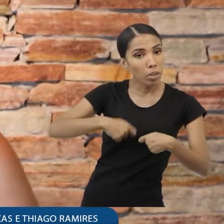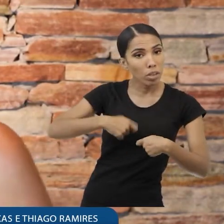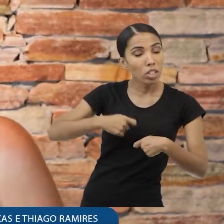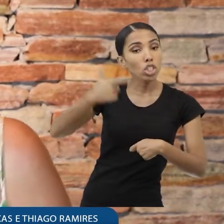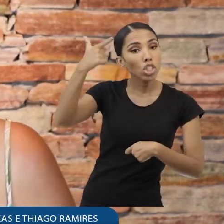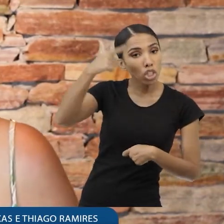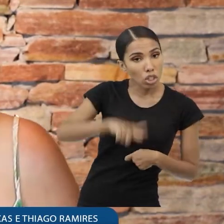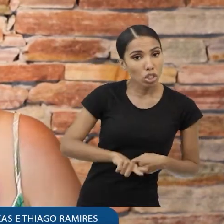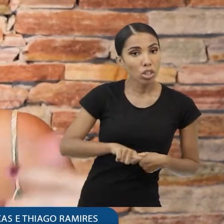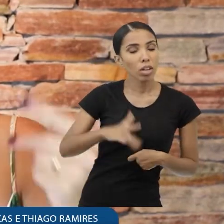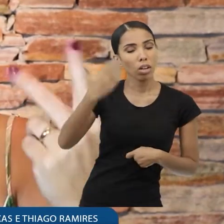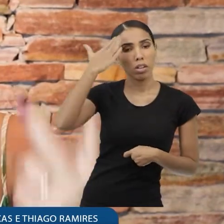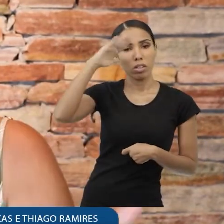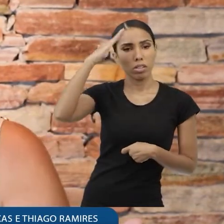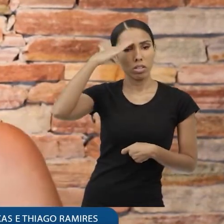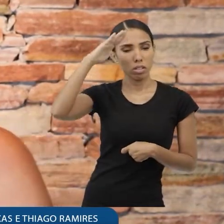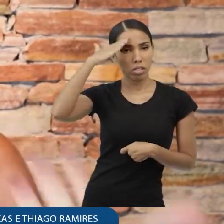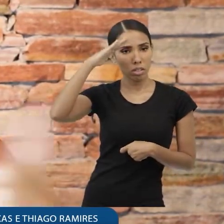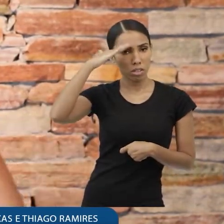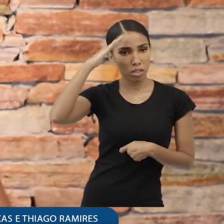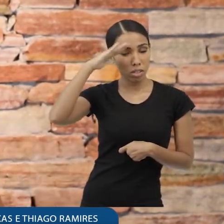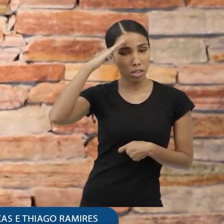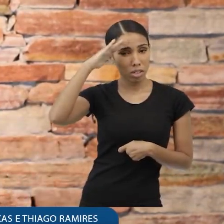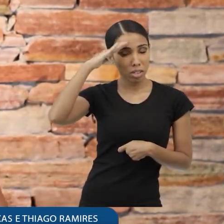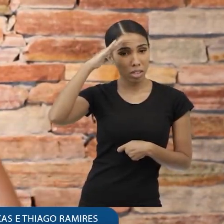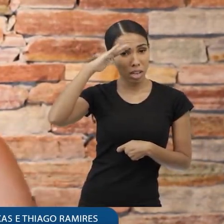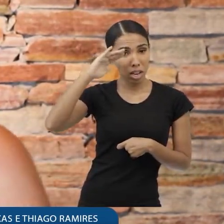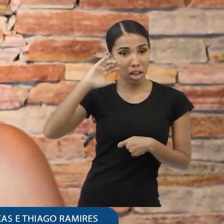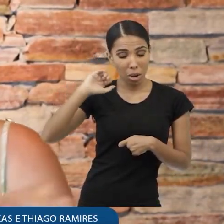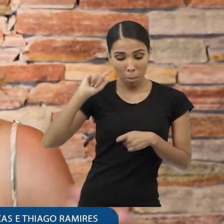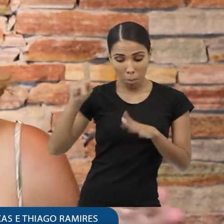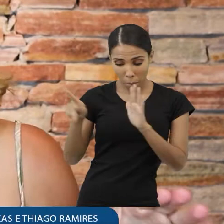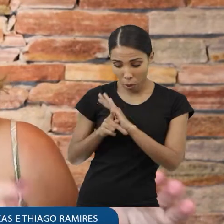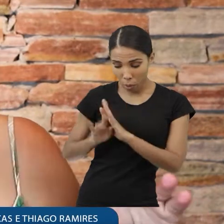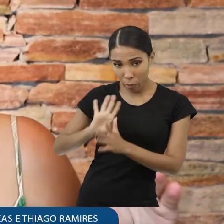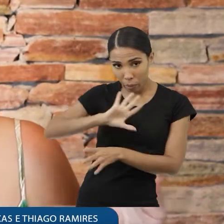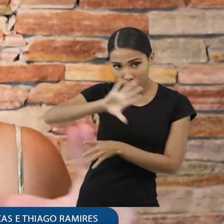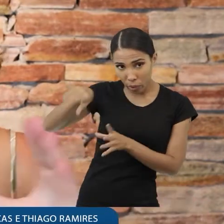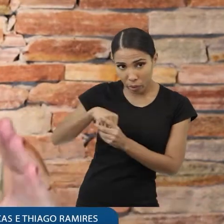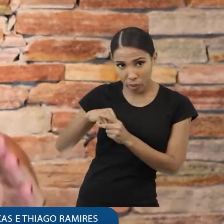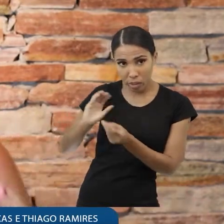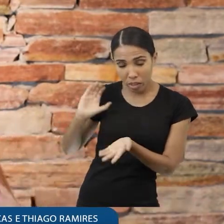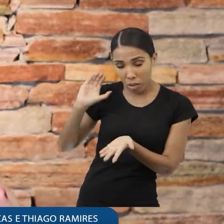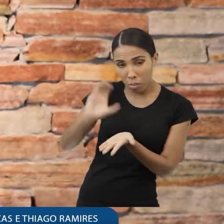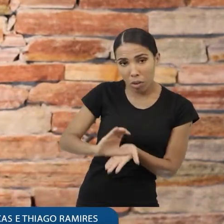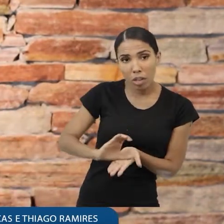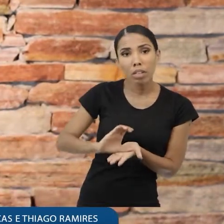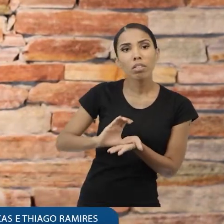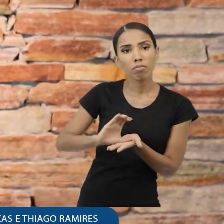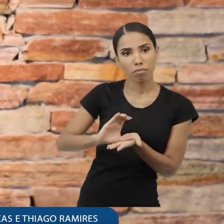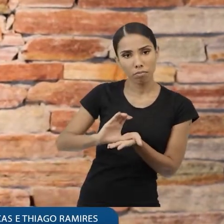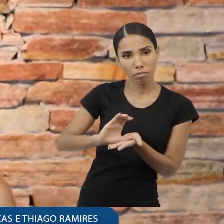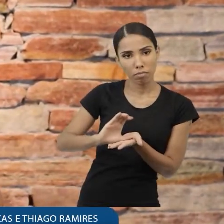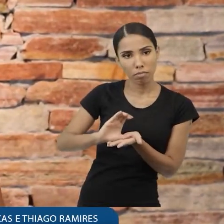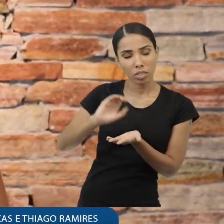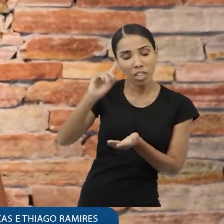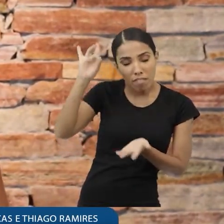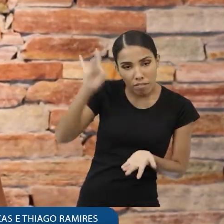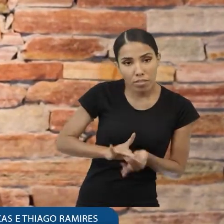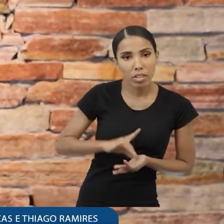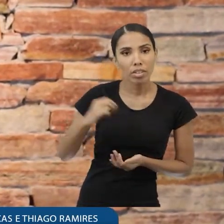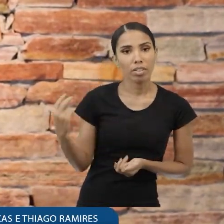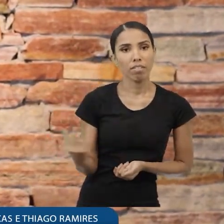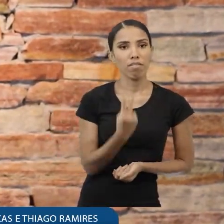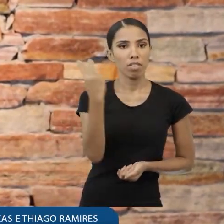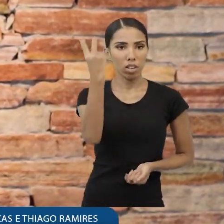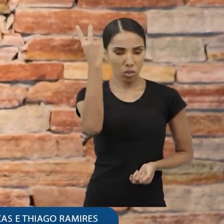você precisa, novamente, entender dentro do ecossistema desse patrocinador o que ele de